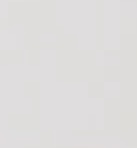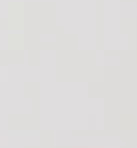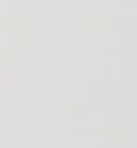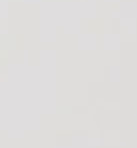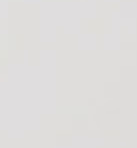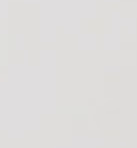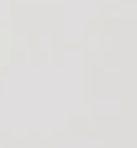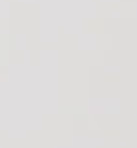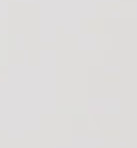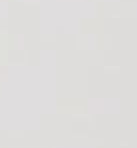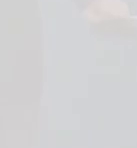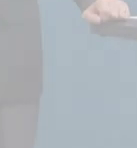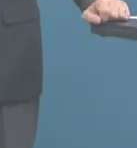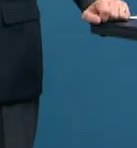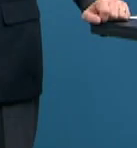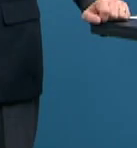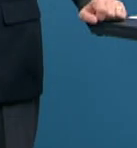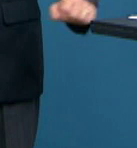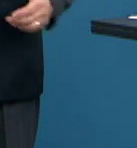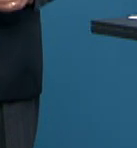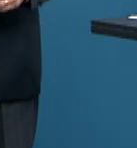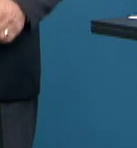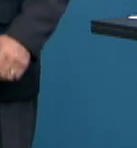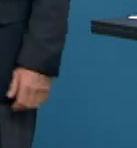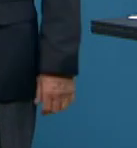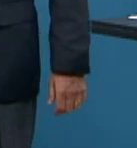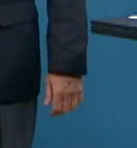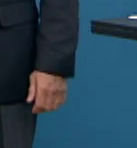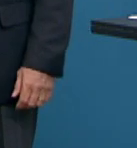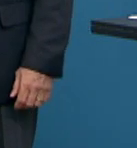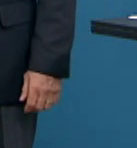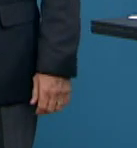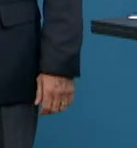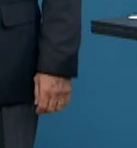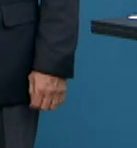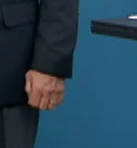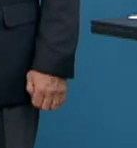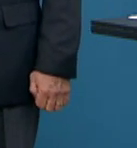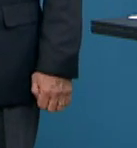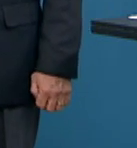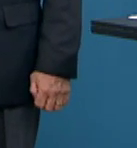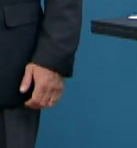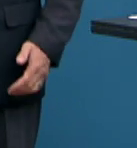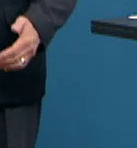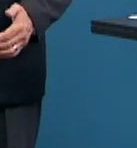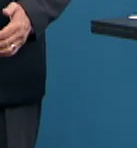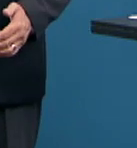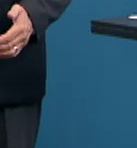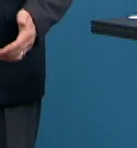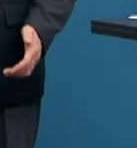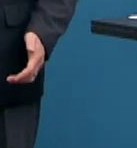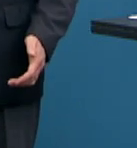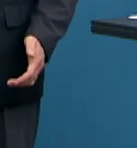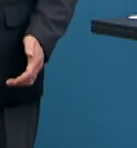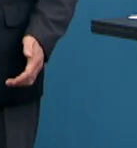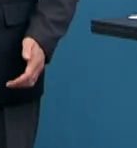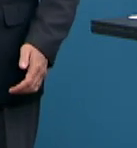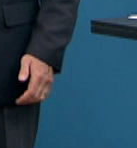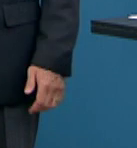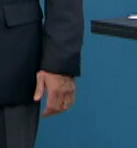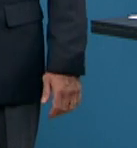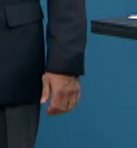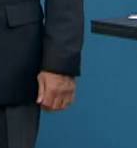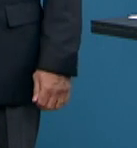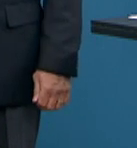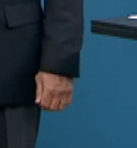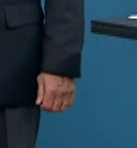maiúsculas, debate. Por estas e por outras. Olá, boa tarde. Estamos de volta com a transmissão do seminário Por Estas e Por Outras. Carlos Eduardo